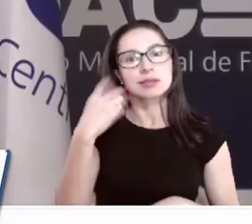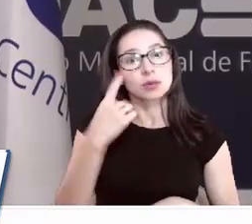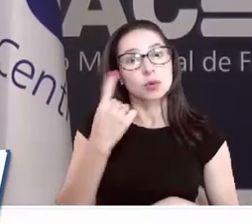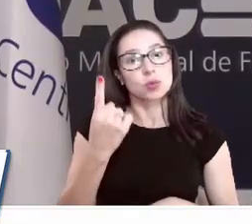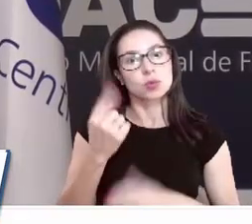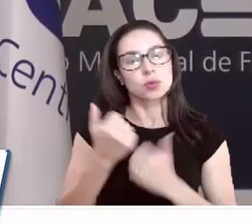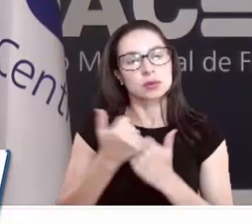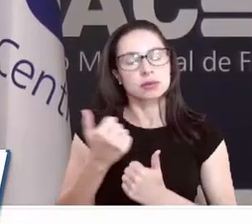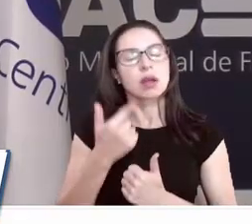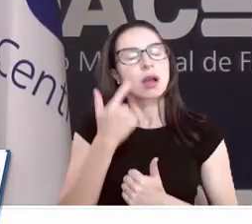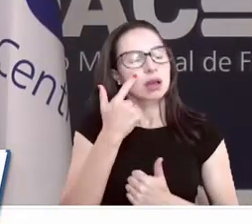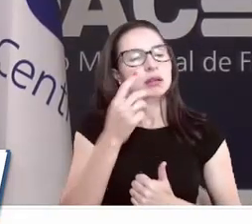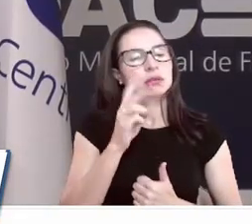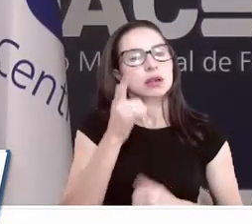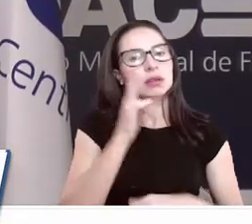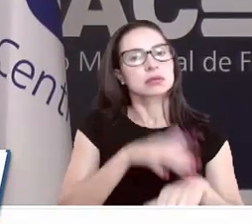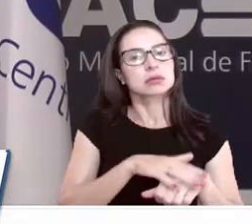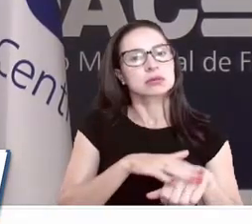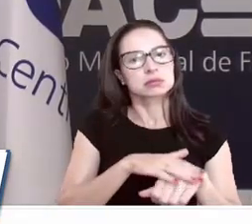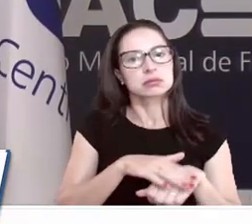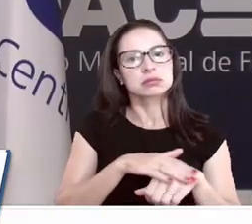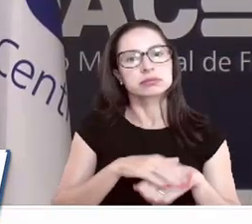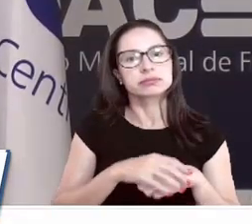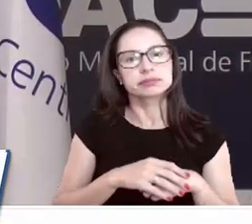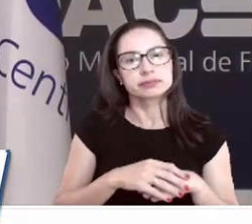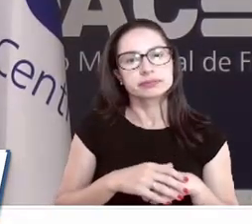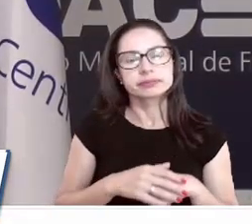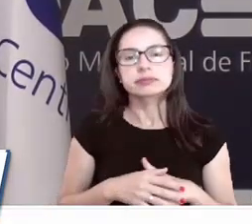Aí sim nós podemos voltar ao debate. Muito obrigado, presidente.